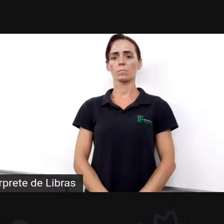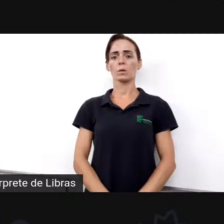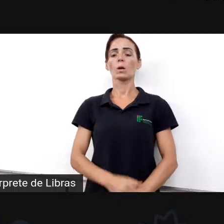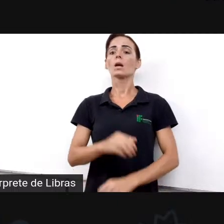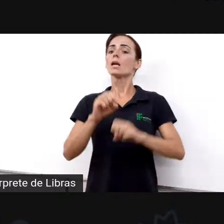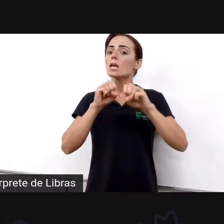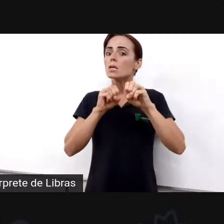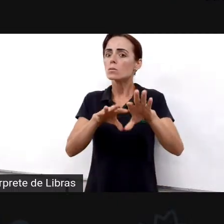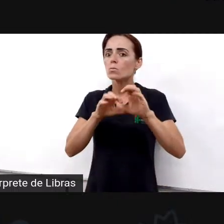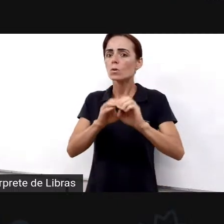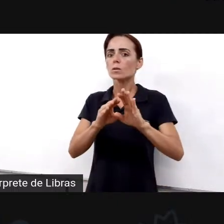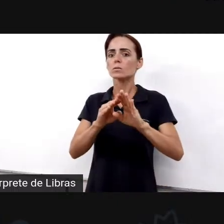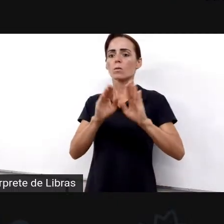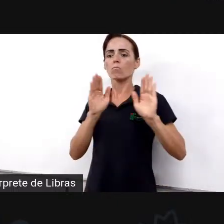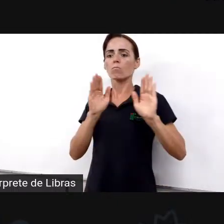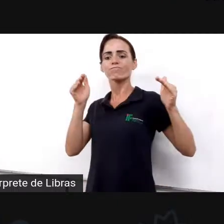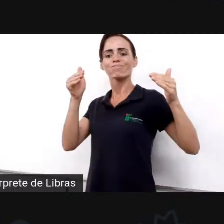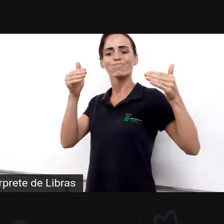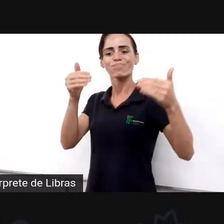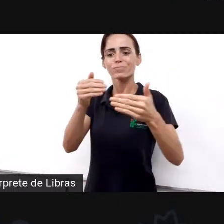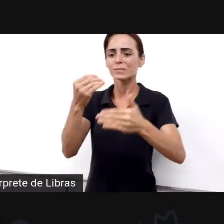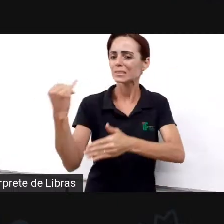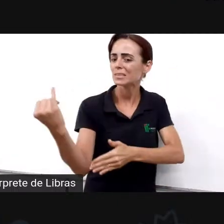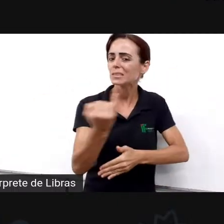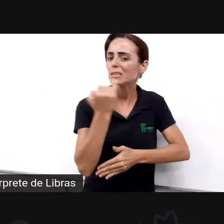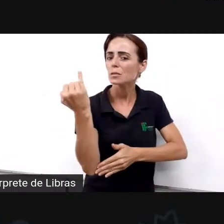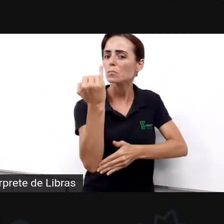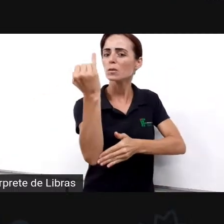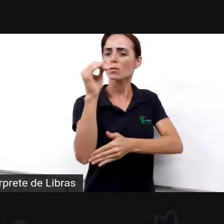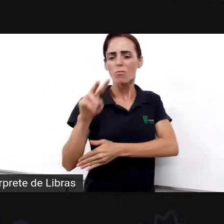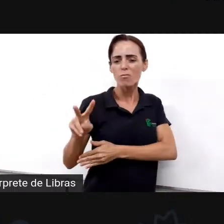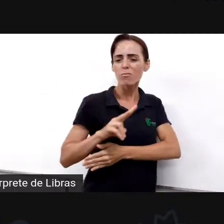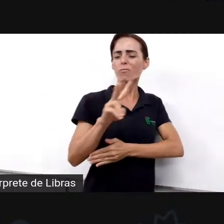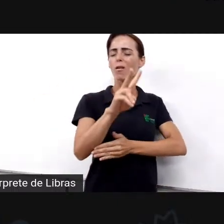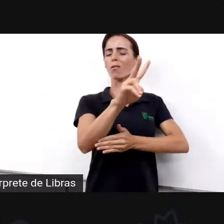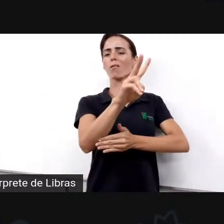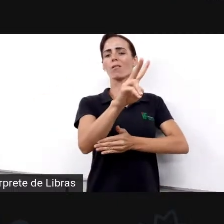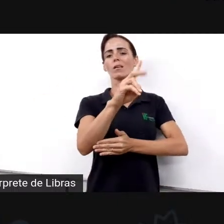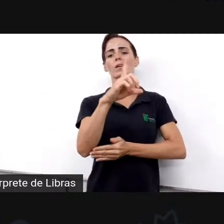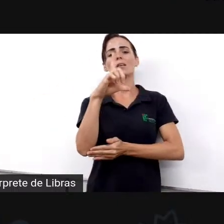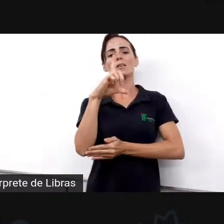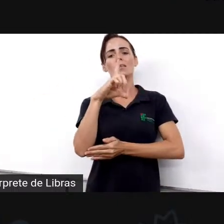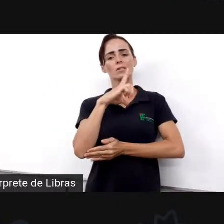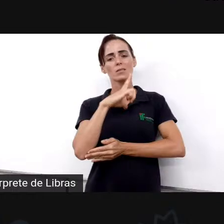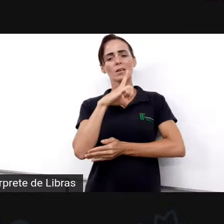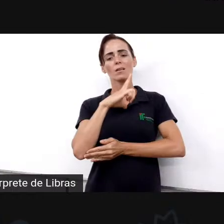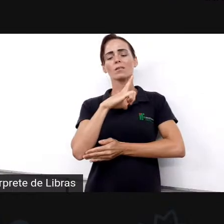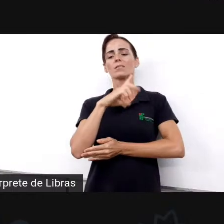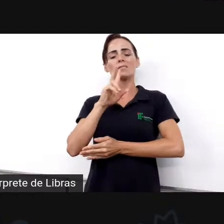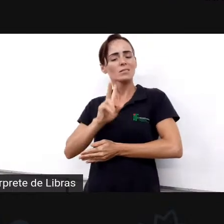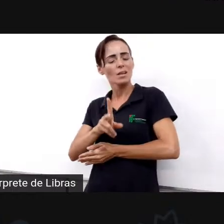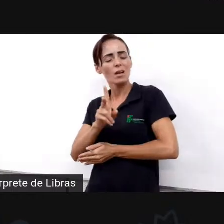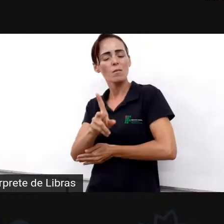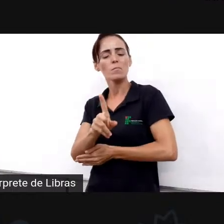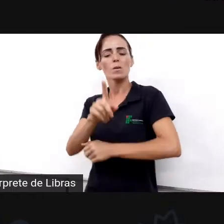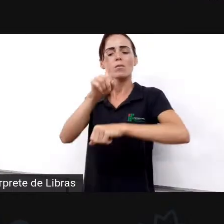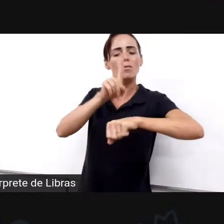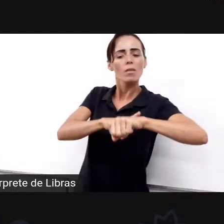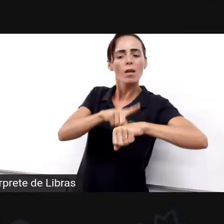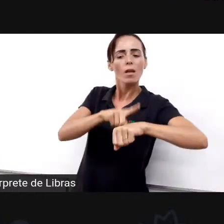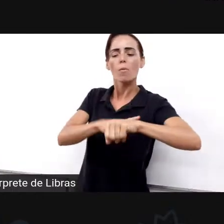bem muito valioso e que em todo tempo será tempo de aprender. Não parem por